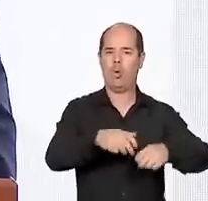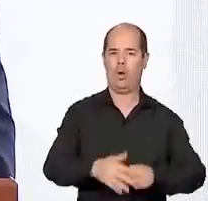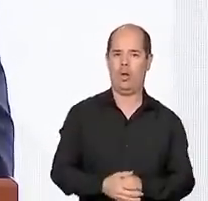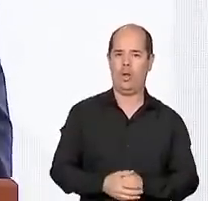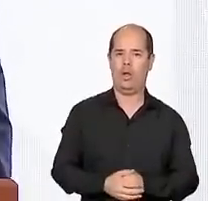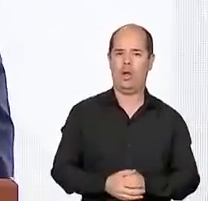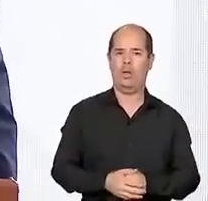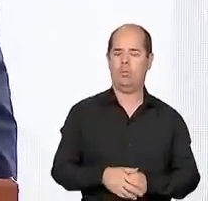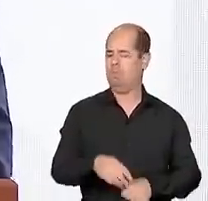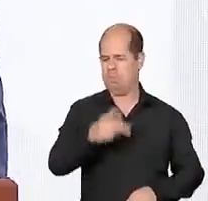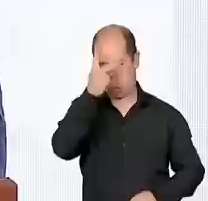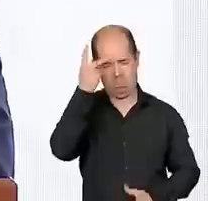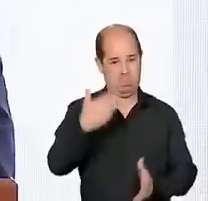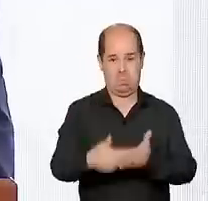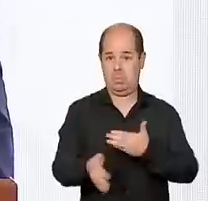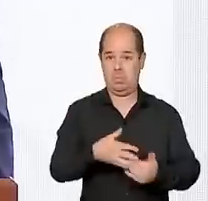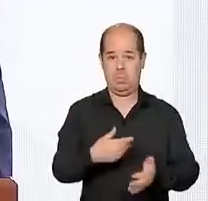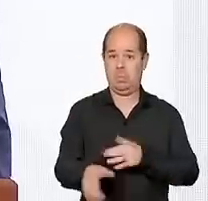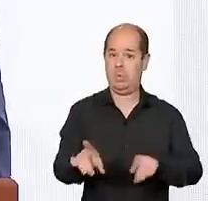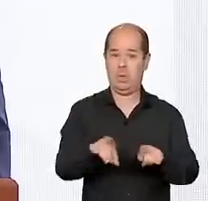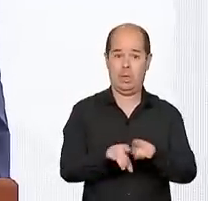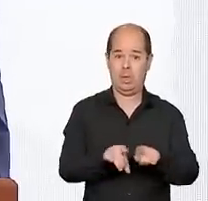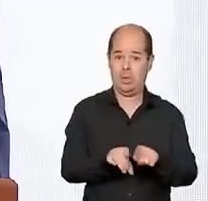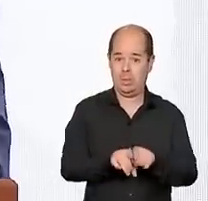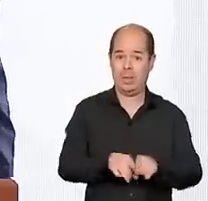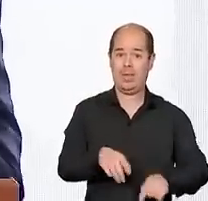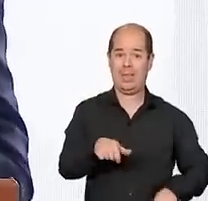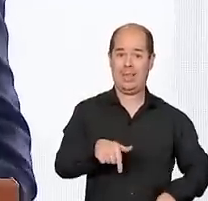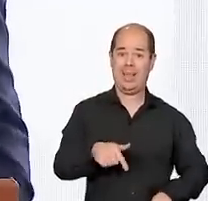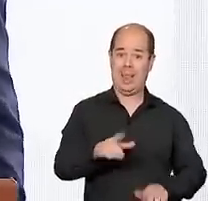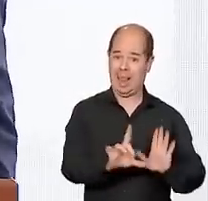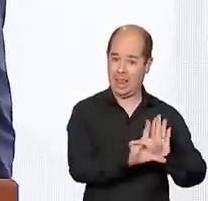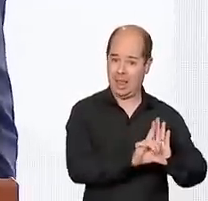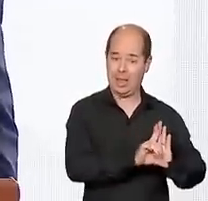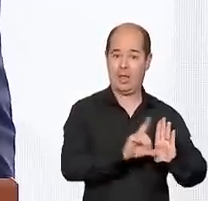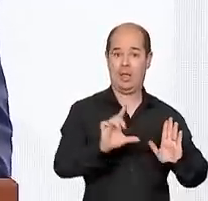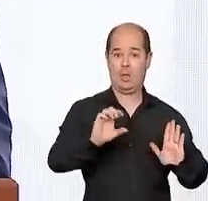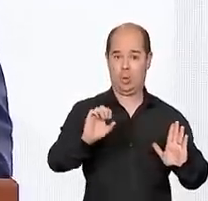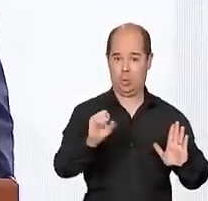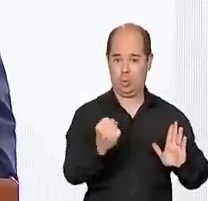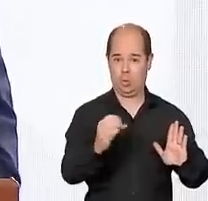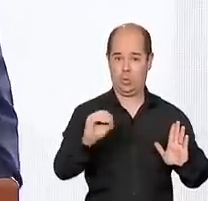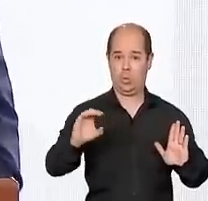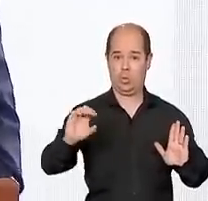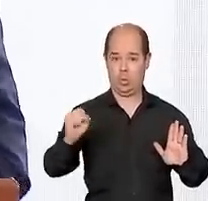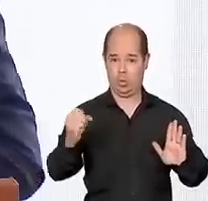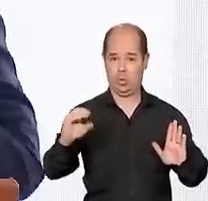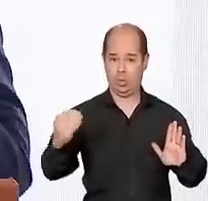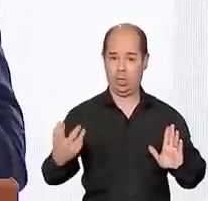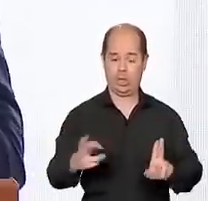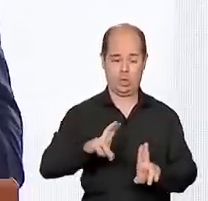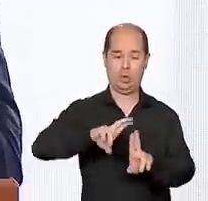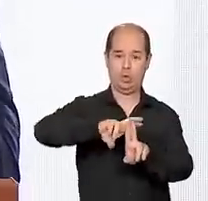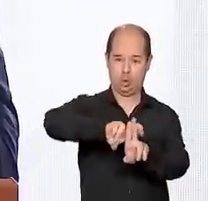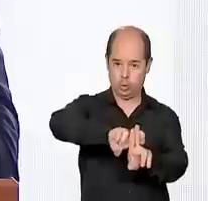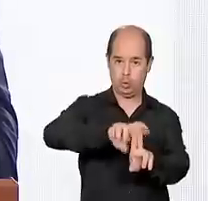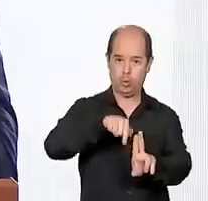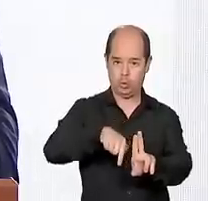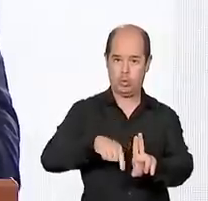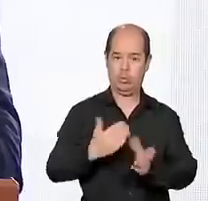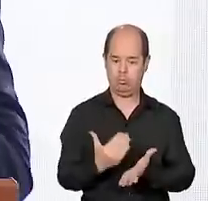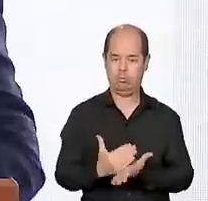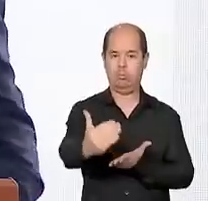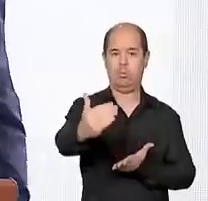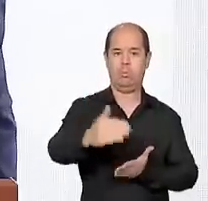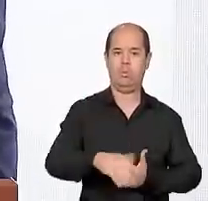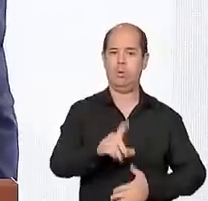90, fui o relator da Lei 8080, que estabeleceu o SUS, que é o modelo para o